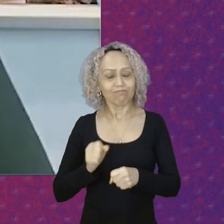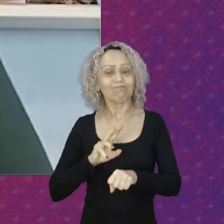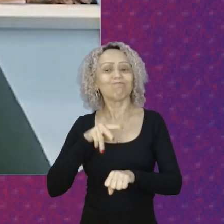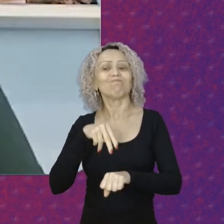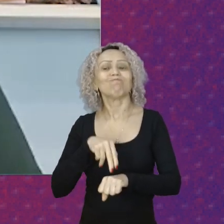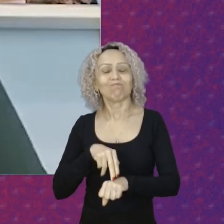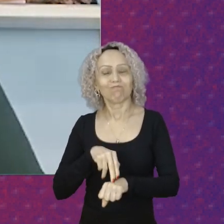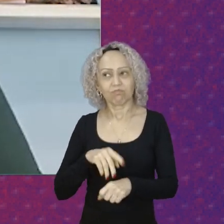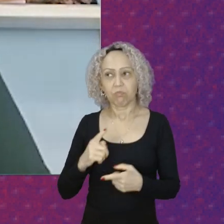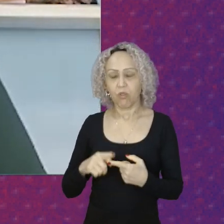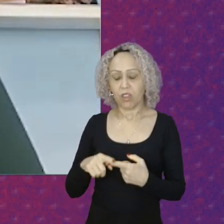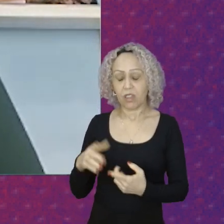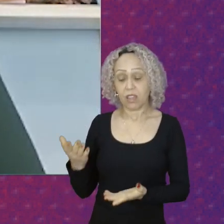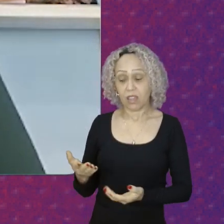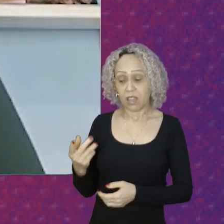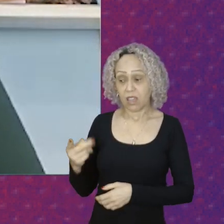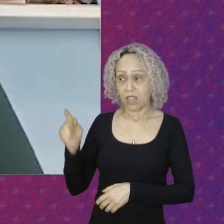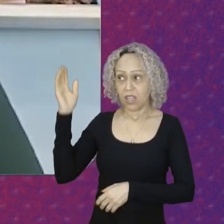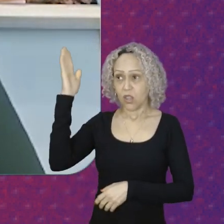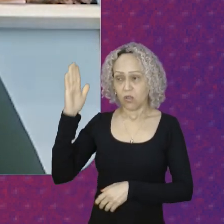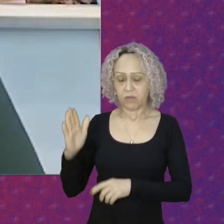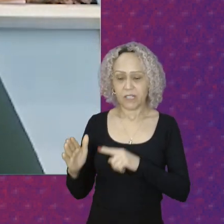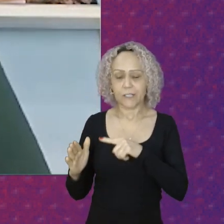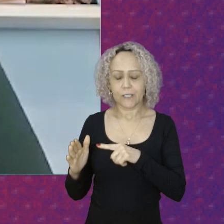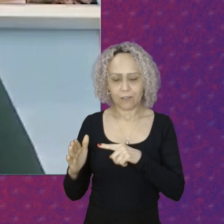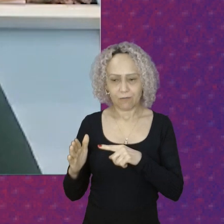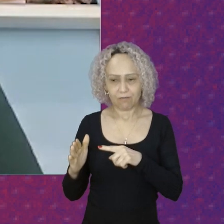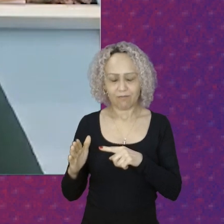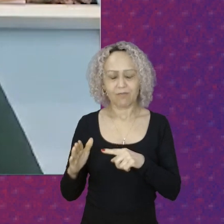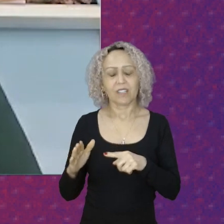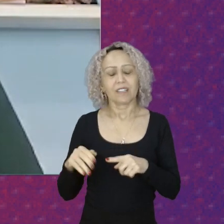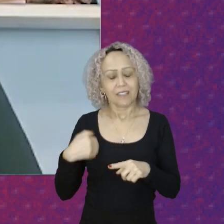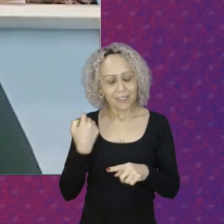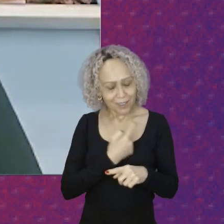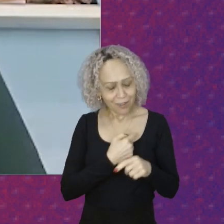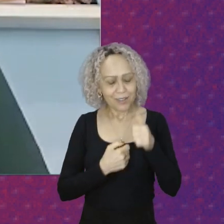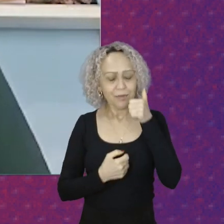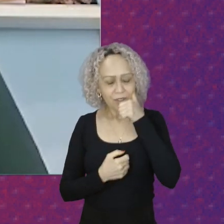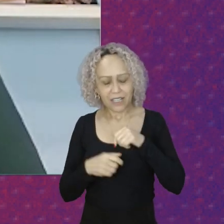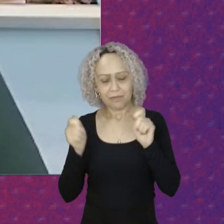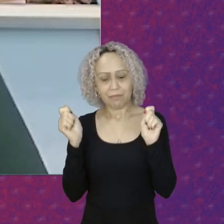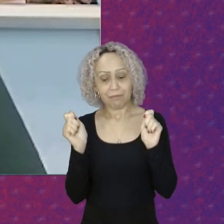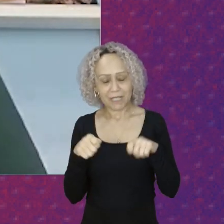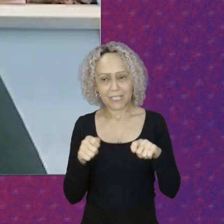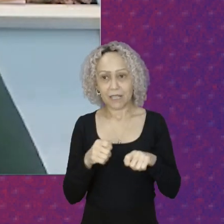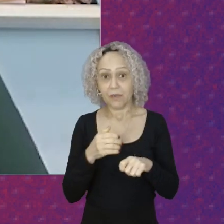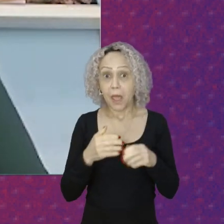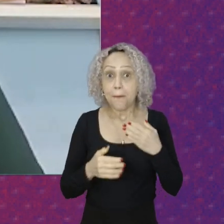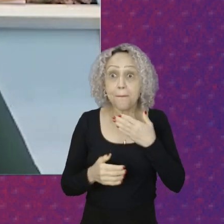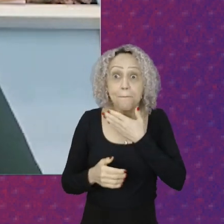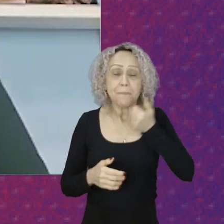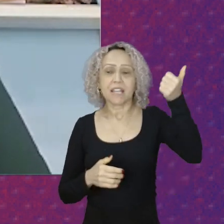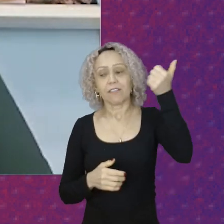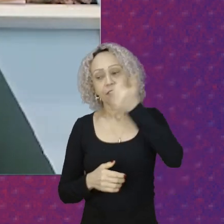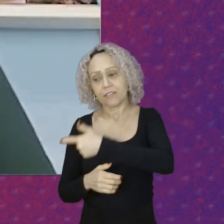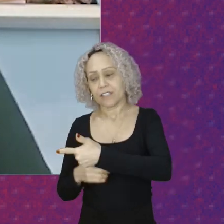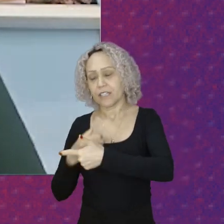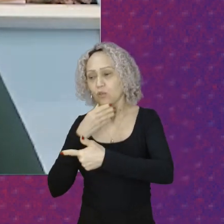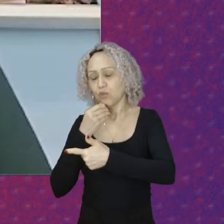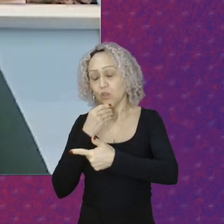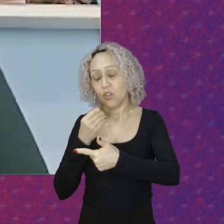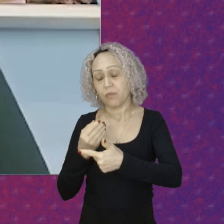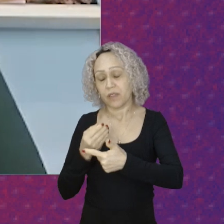mulher, nós já precisamos ser melhores, nós já precisamos ser muito melhores que os homens. A gente tem que vencer o machismo